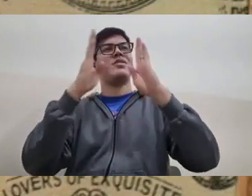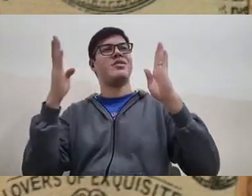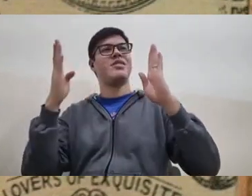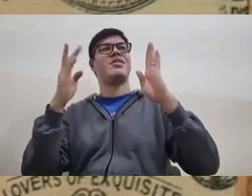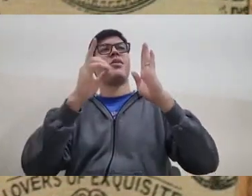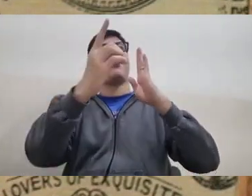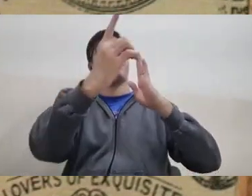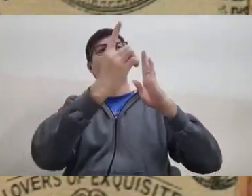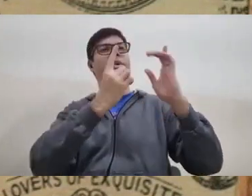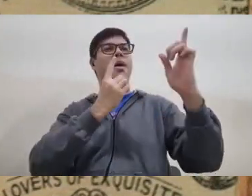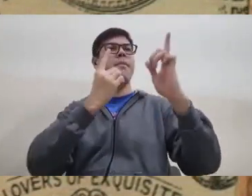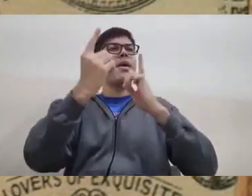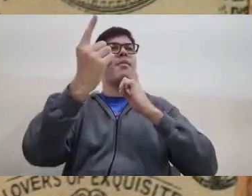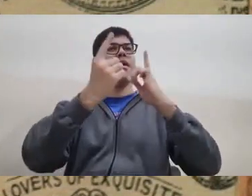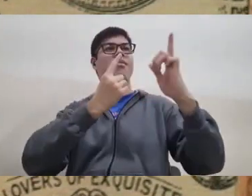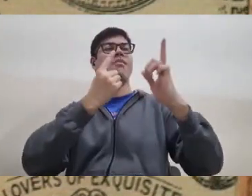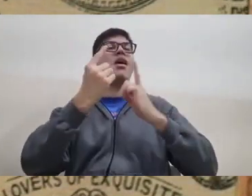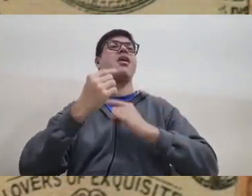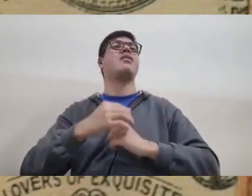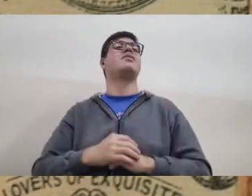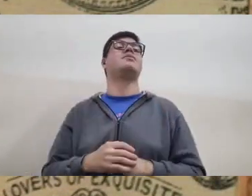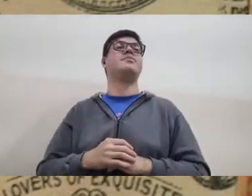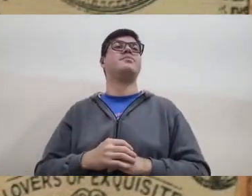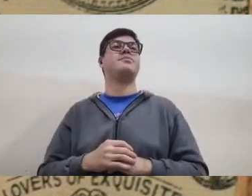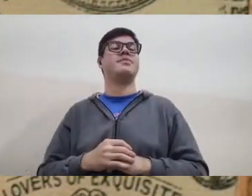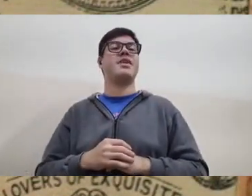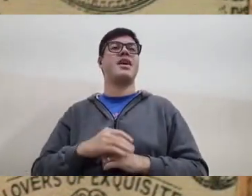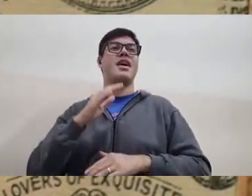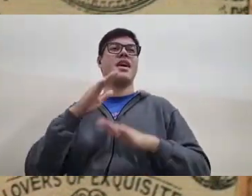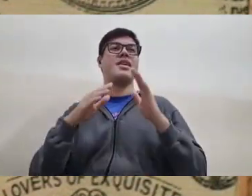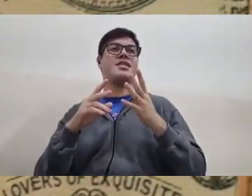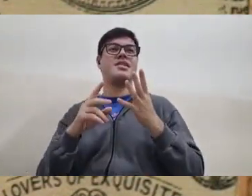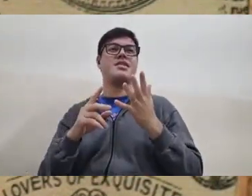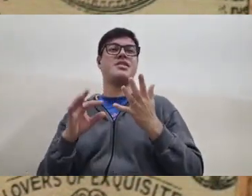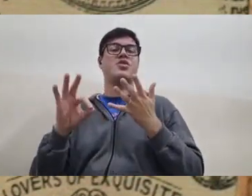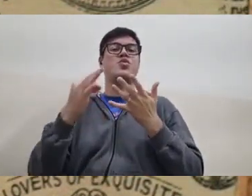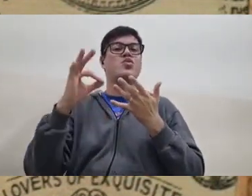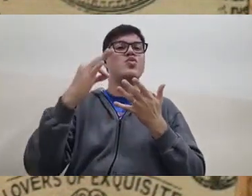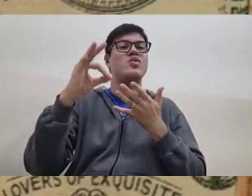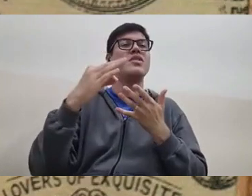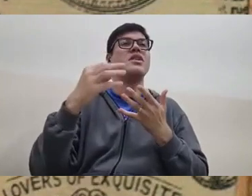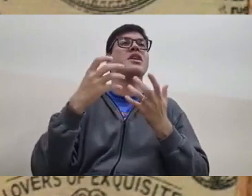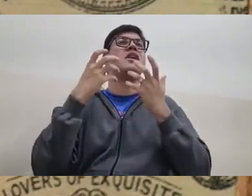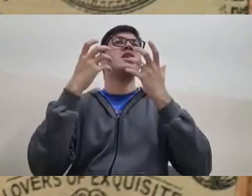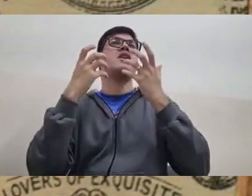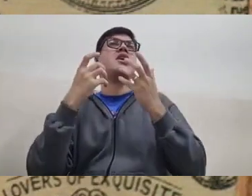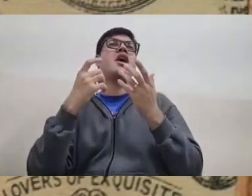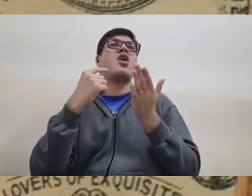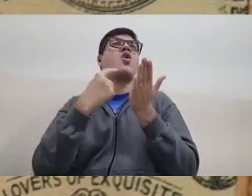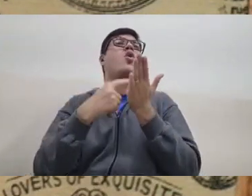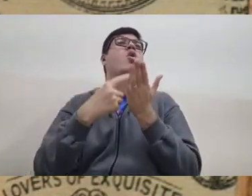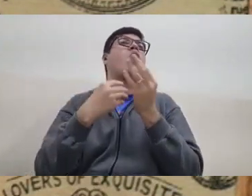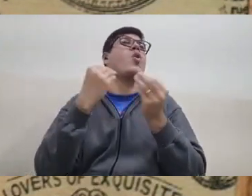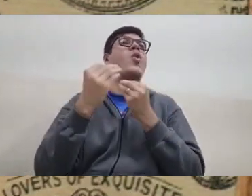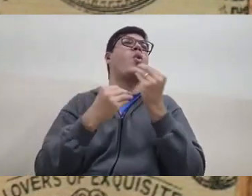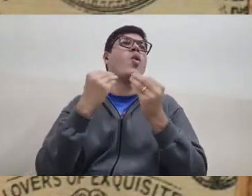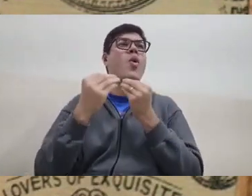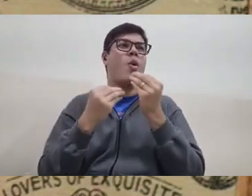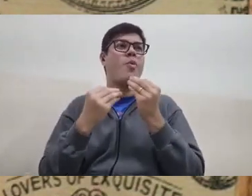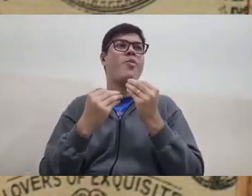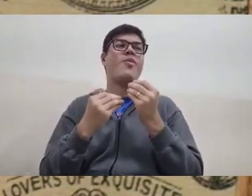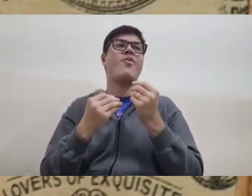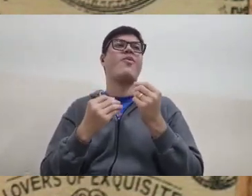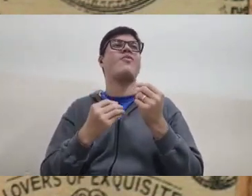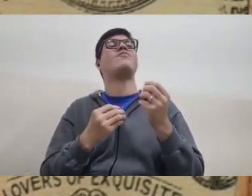todo mundo ou Jailson uma costureira e eu queria um plano de saúde como eu